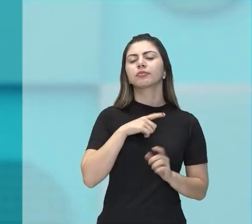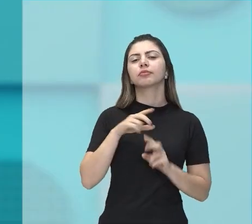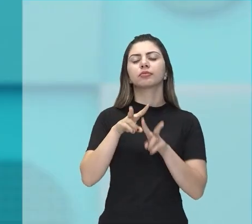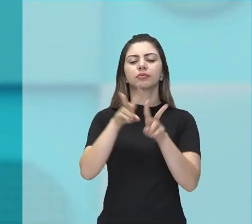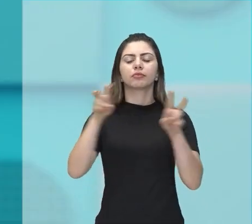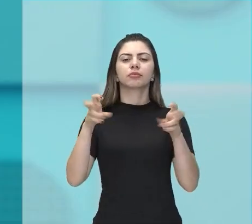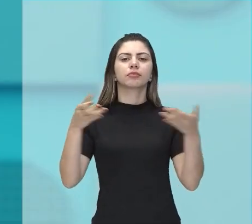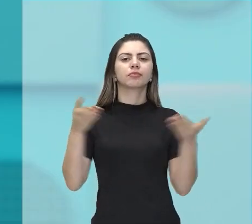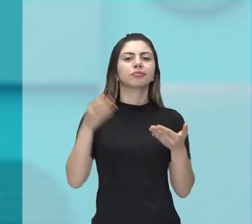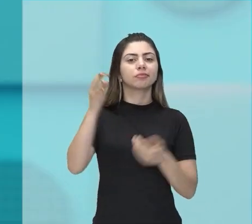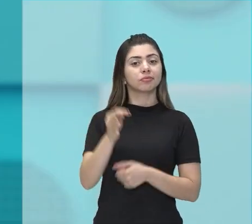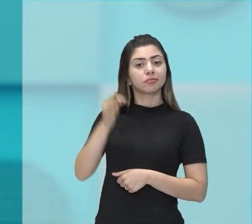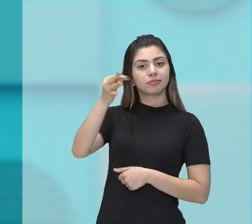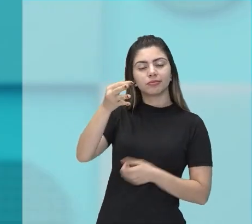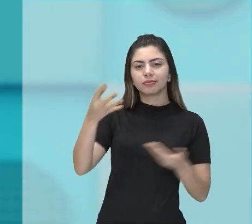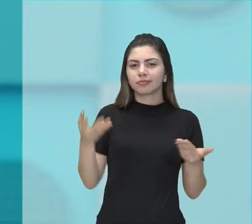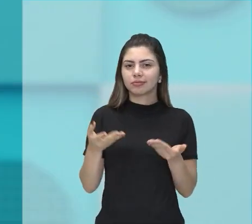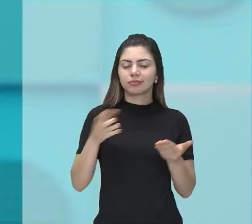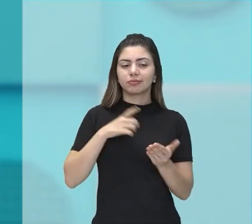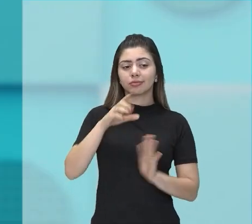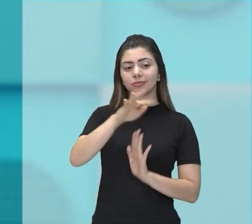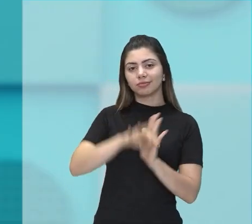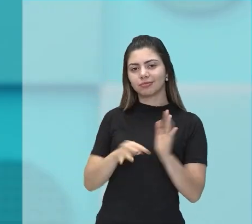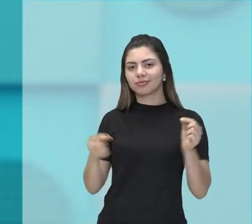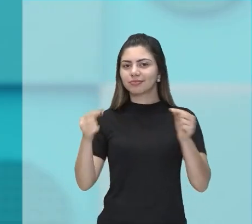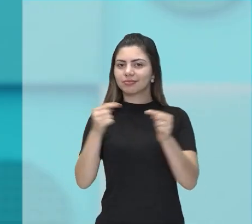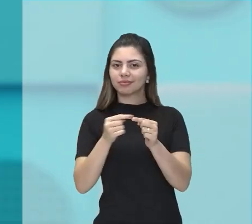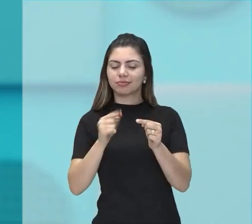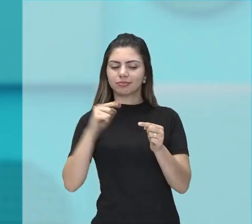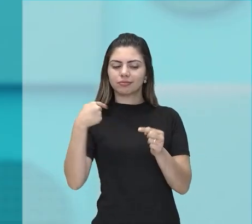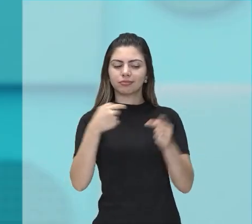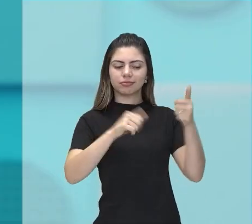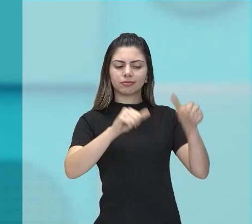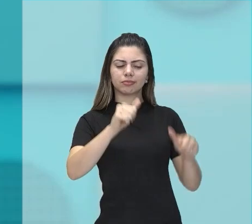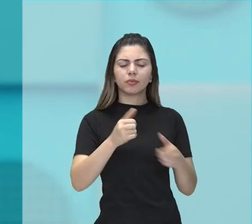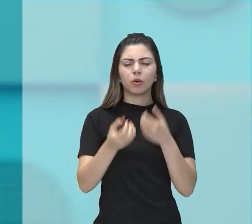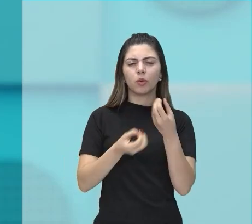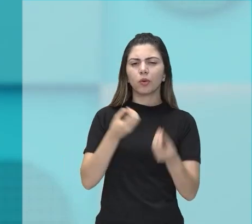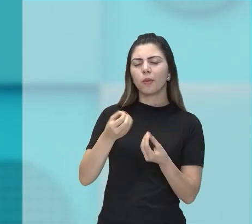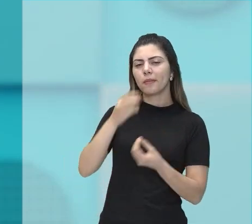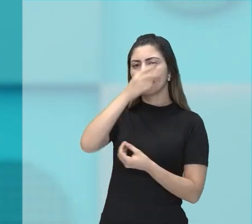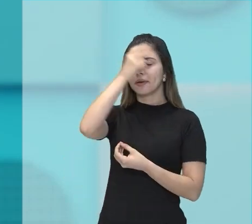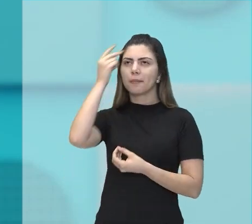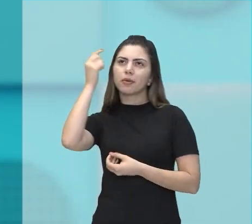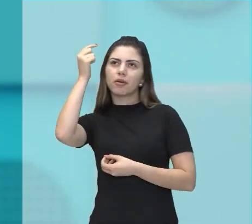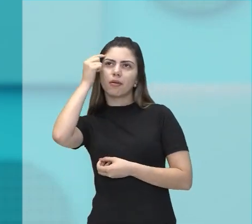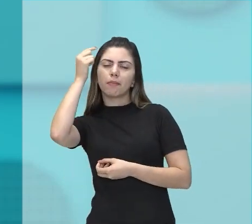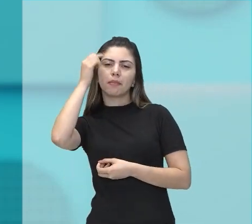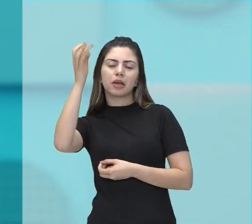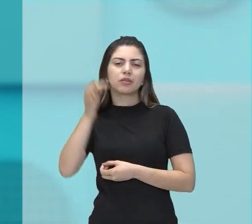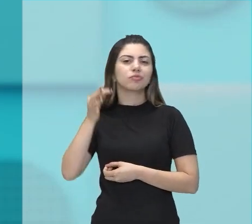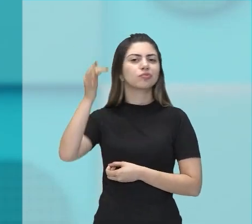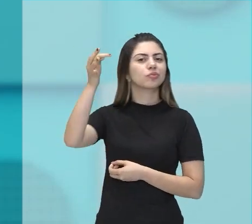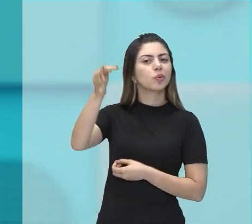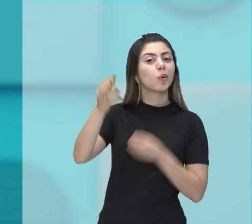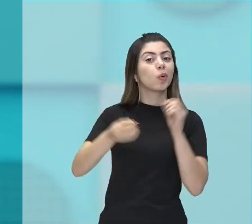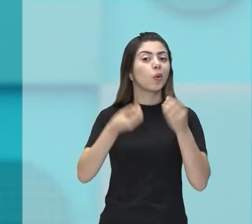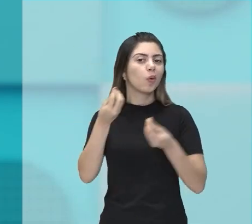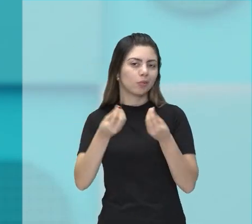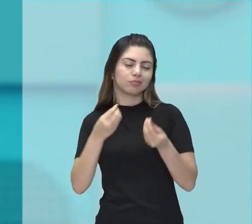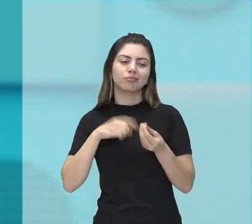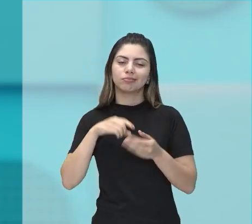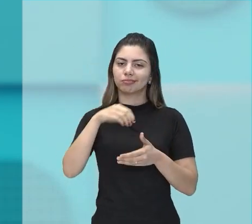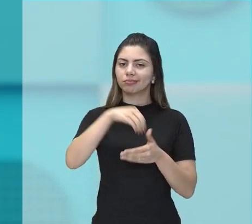aqui para analisarmos juntos sobre como as pessoas especulam como vai ser o futuro, né, daqui